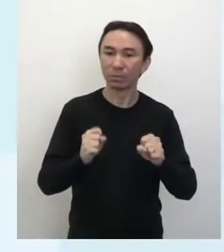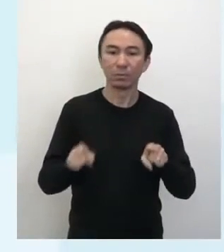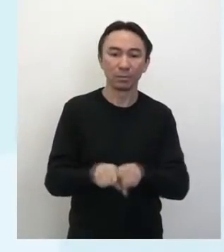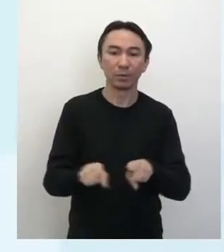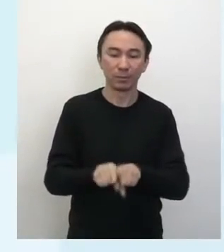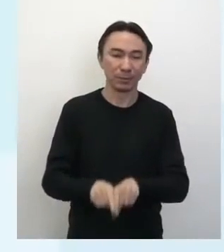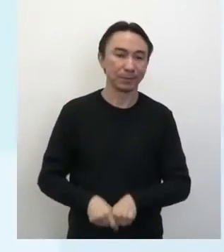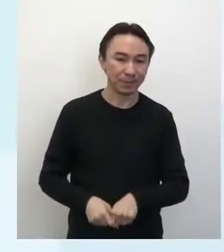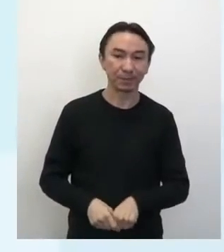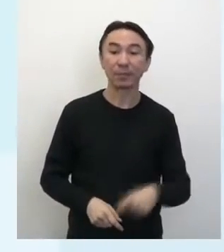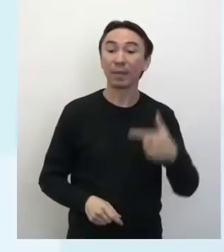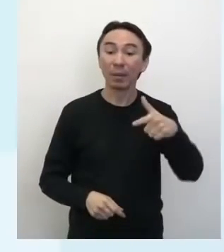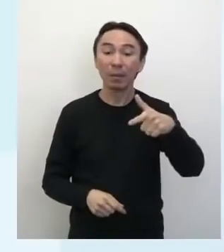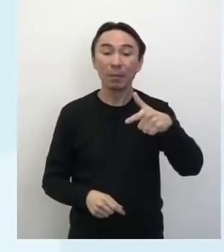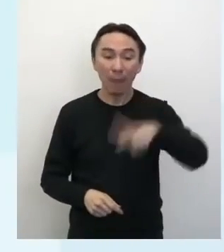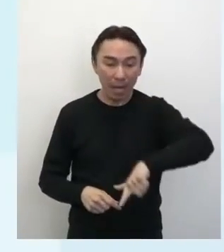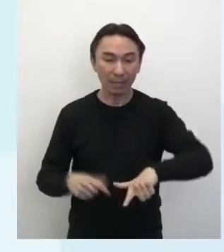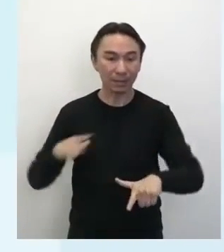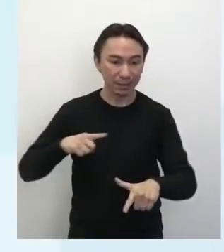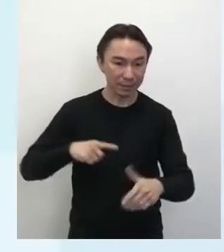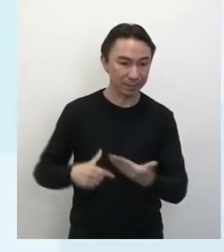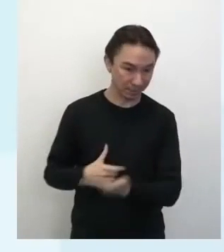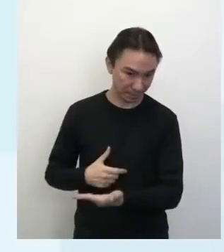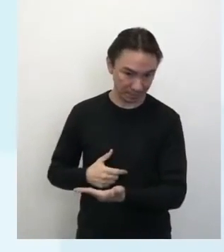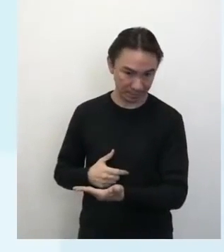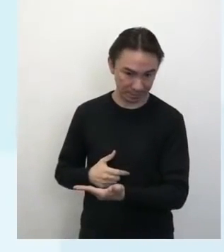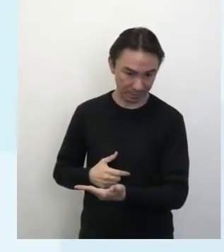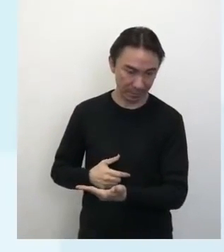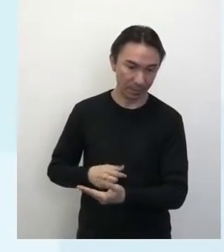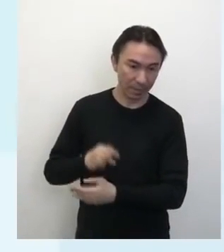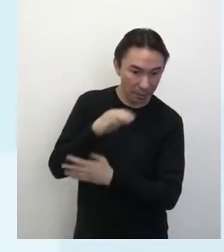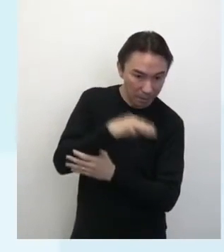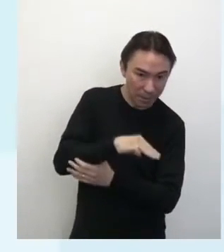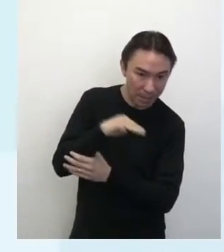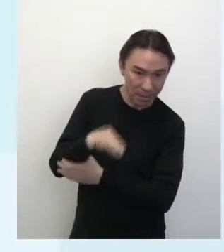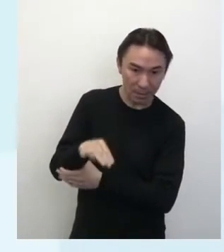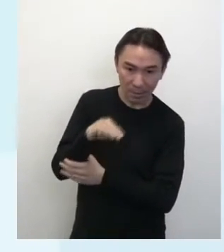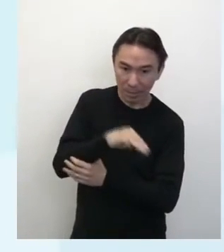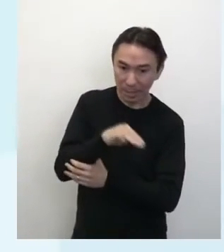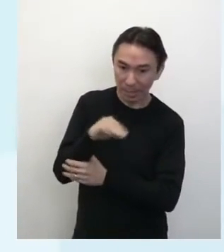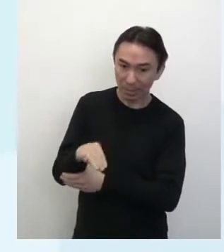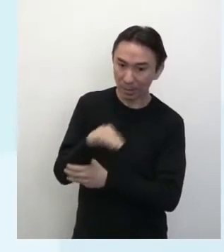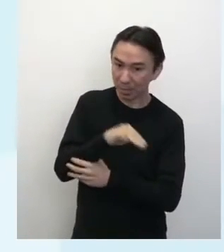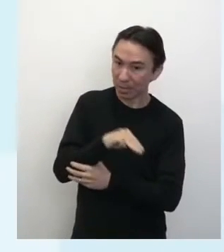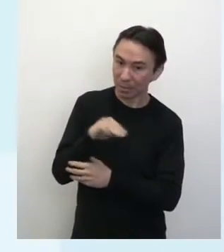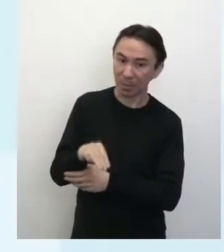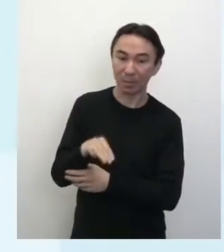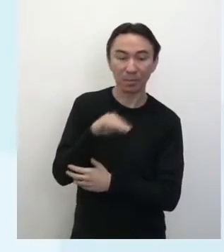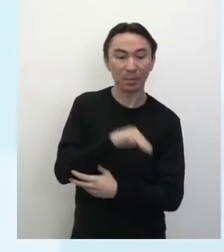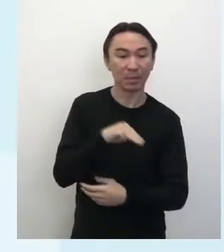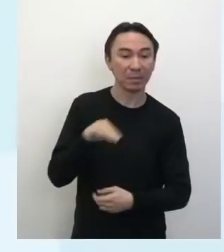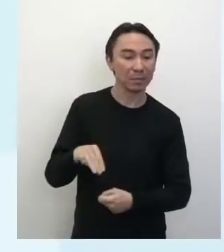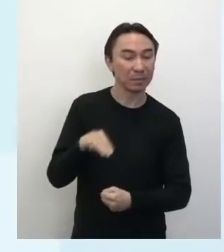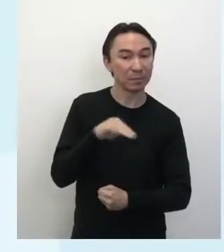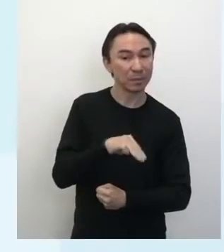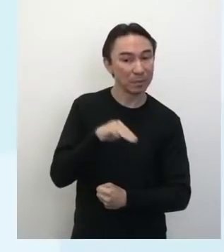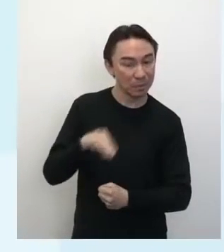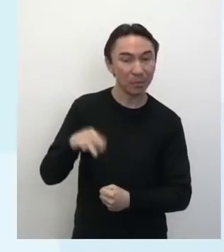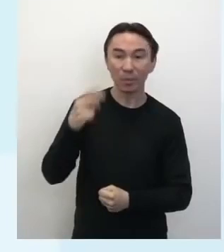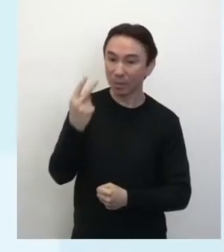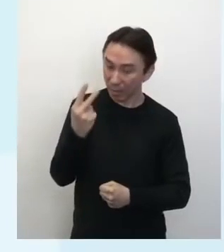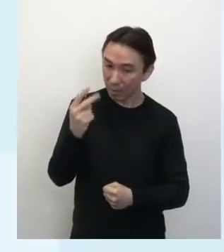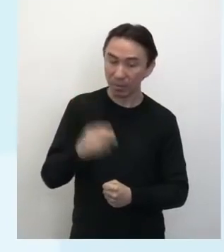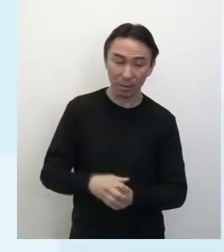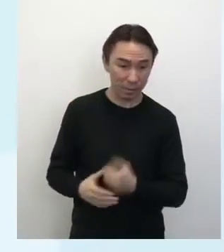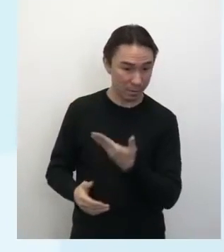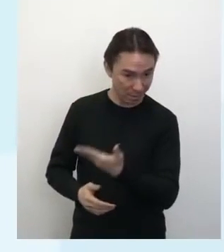também. Nós temos aí ó, o milímetro quadrado, que também foi falado na ponta do dedo, né? Então é a milionésima parte